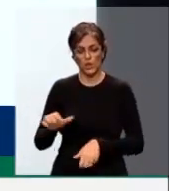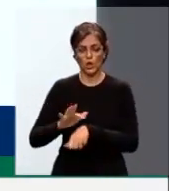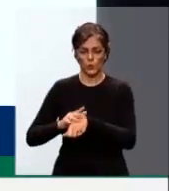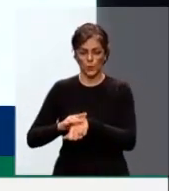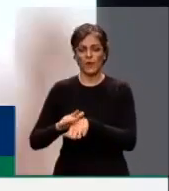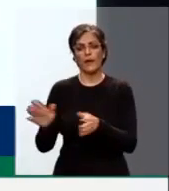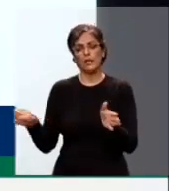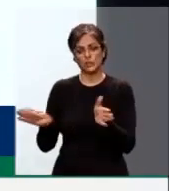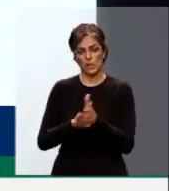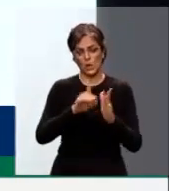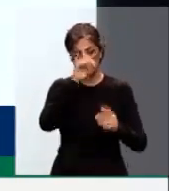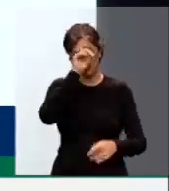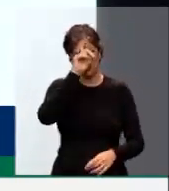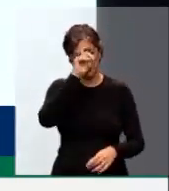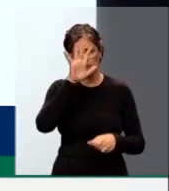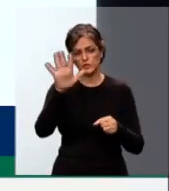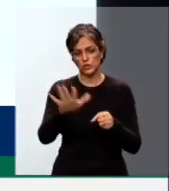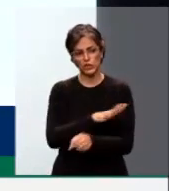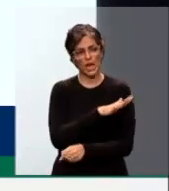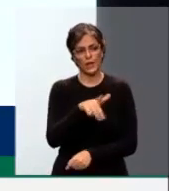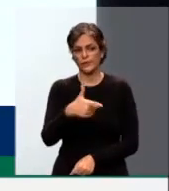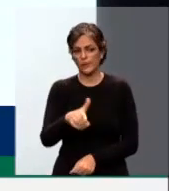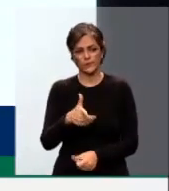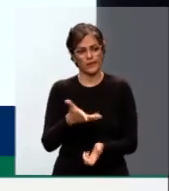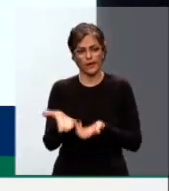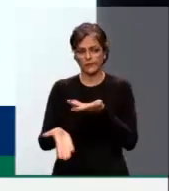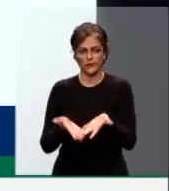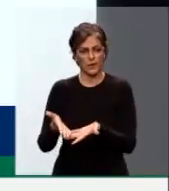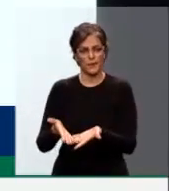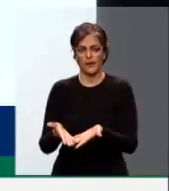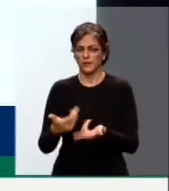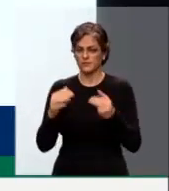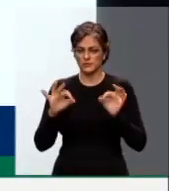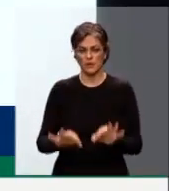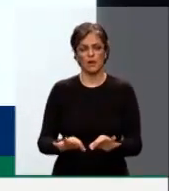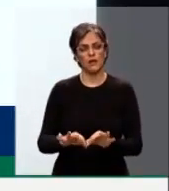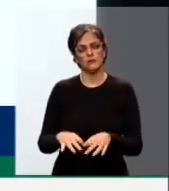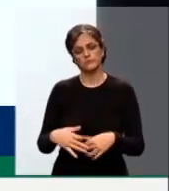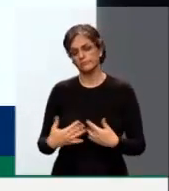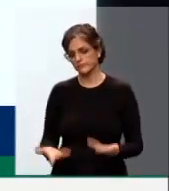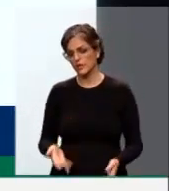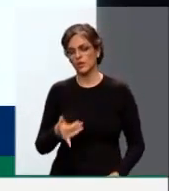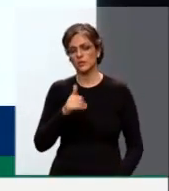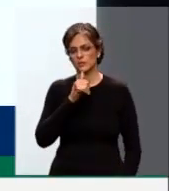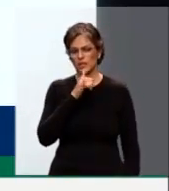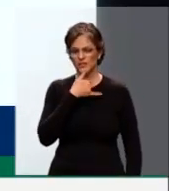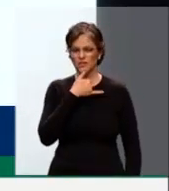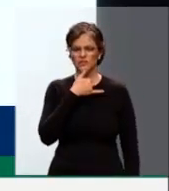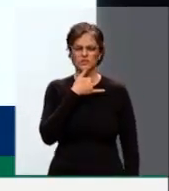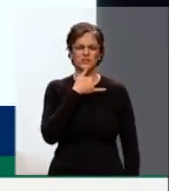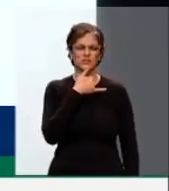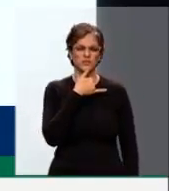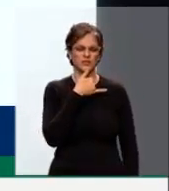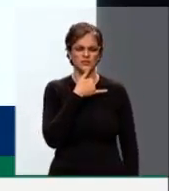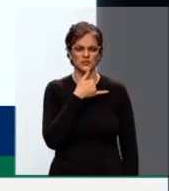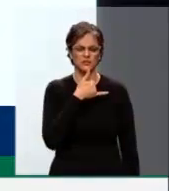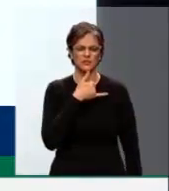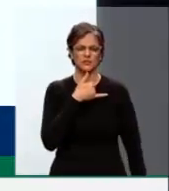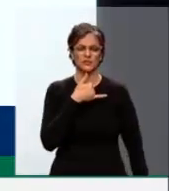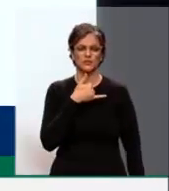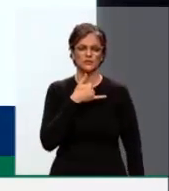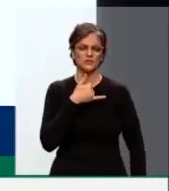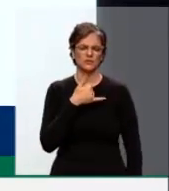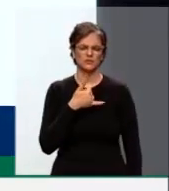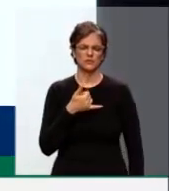superlotado, sem respiradores. Então, infelizmente, a pandemia, a maior crise sanitária da